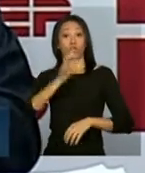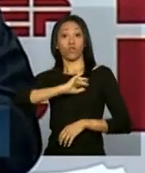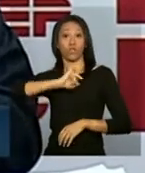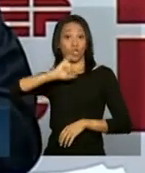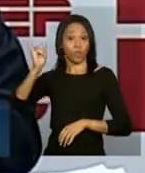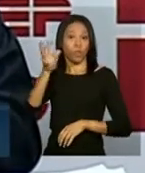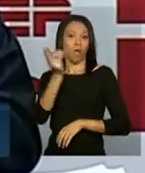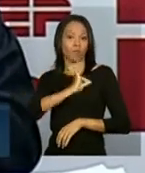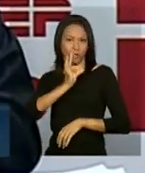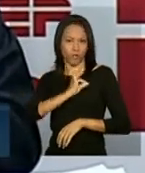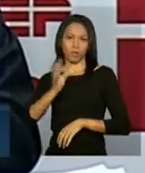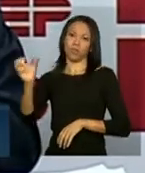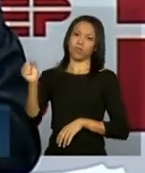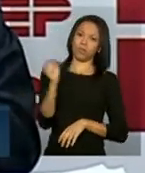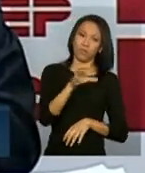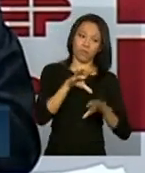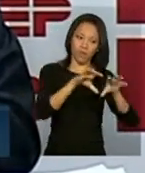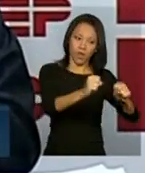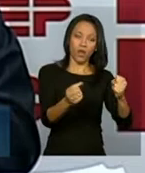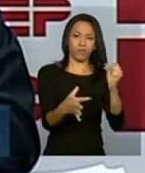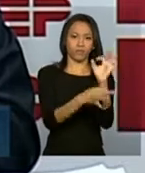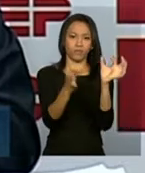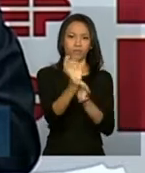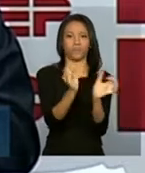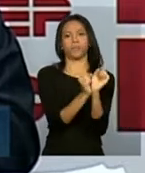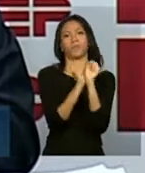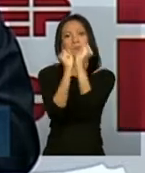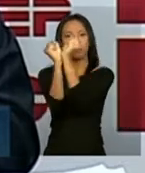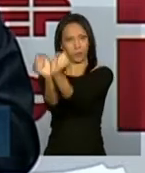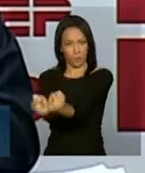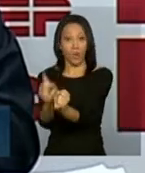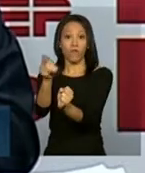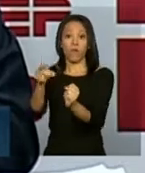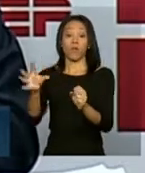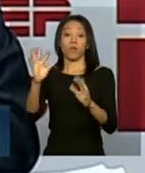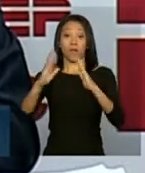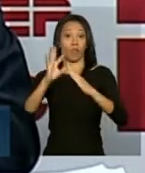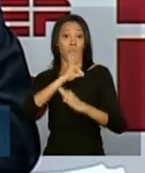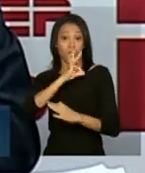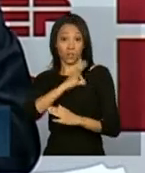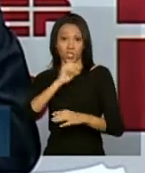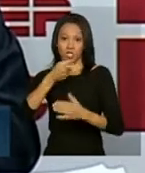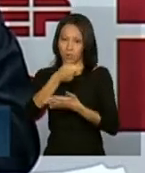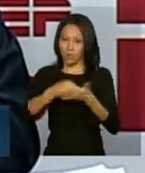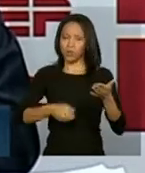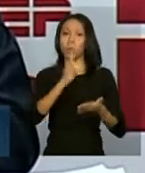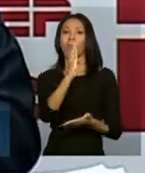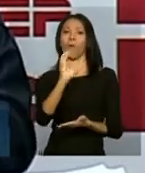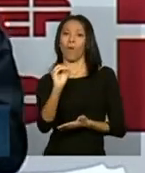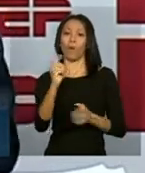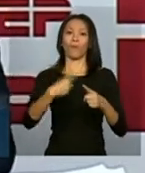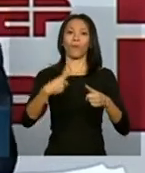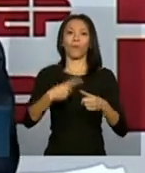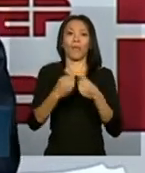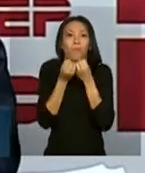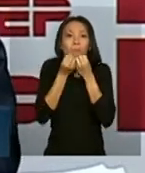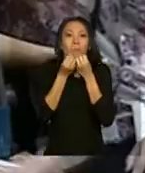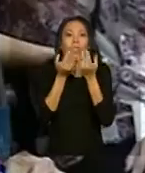acionada, ele saiu algemado, foi para a delegacia, foi feito boletim de ocorrência por tentativa de violar o sigilo da